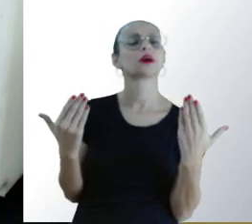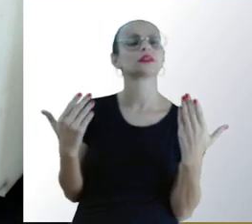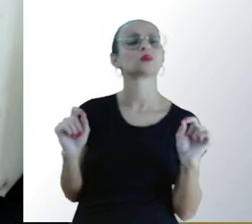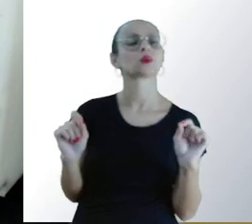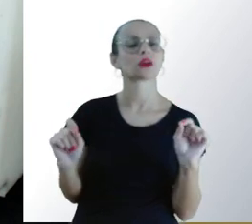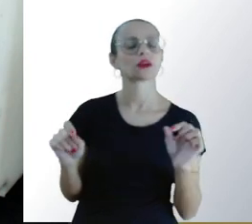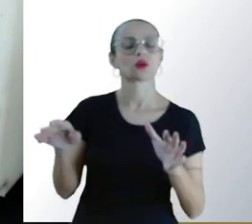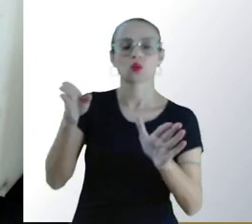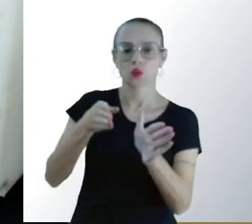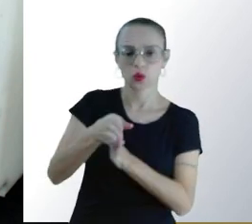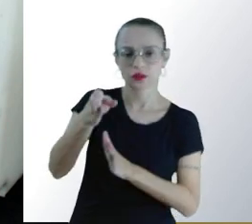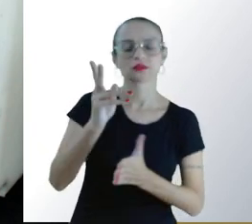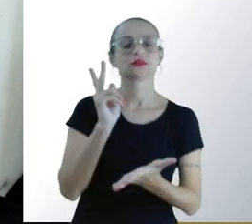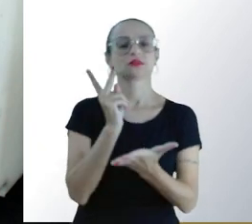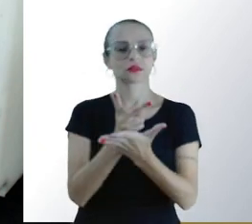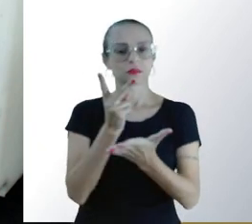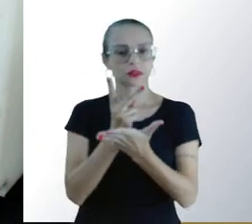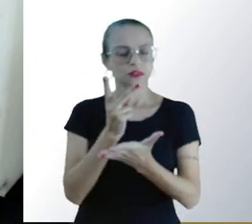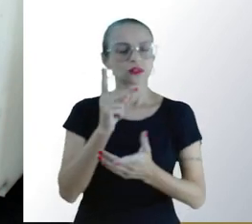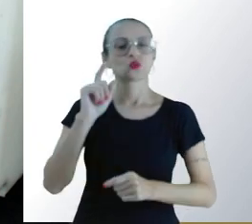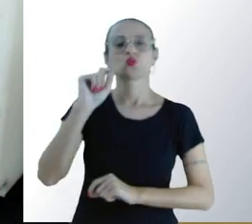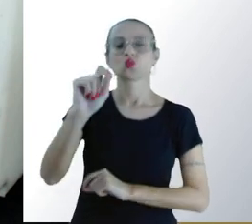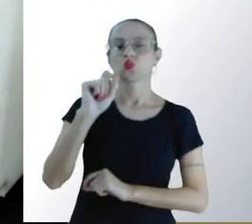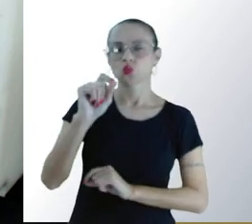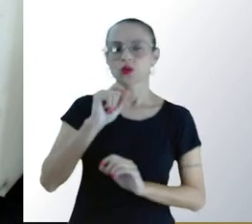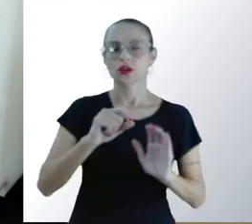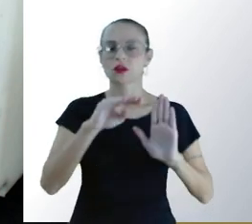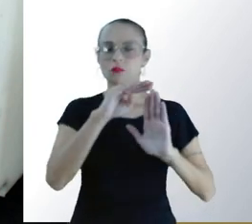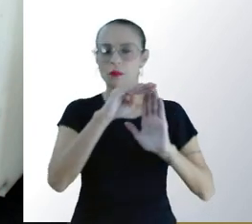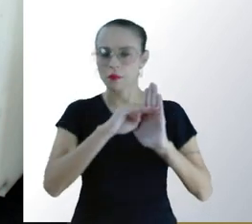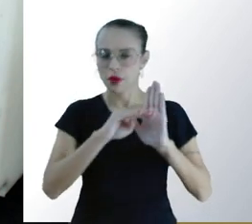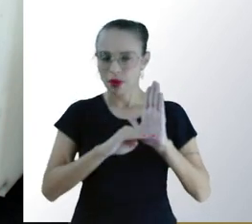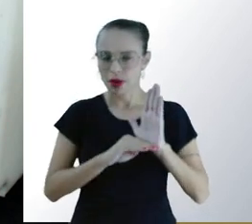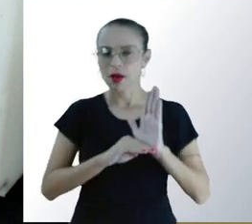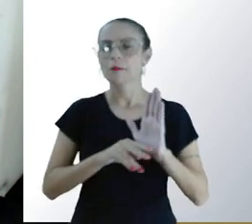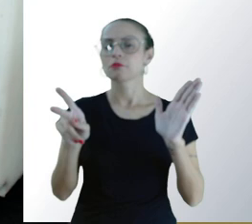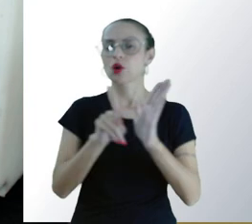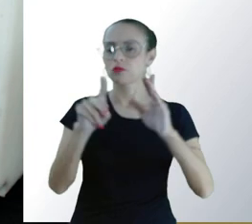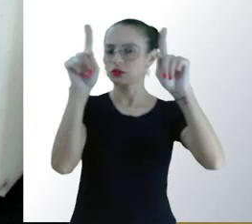a orientação que a gente tem também em relação ao estatuto do servidor, né, que a gente